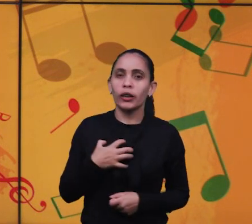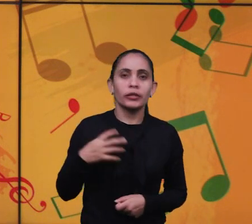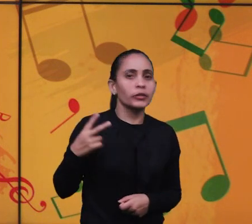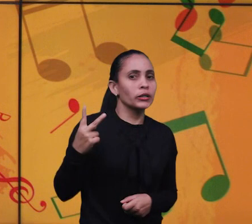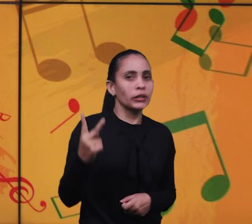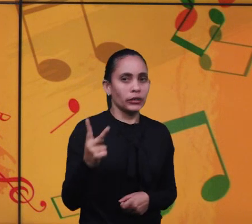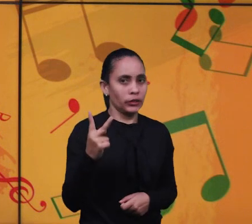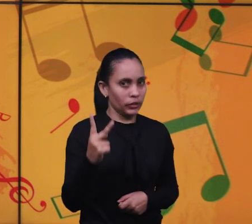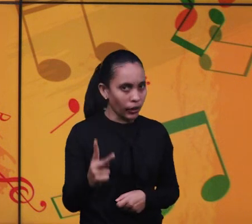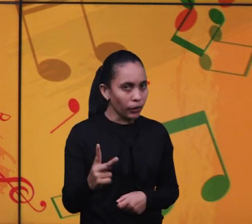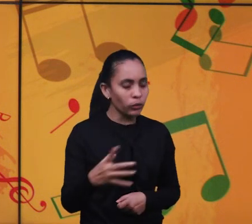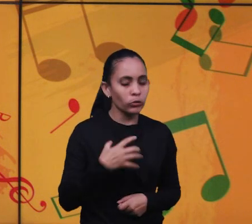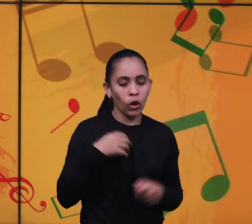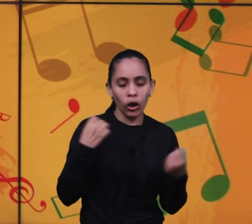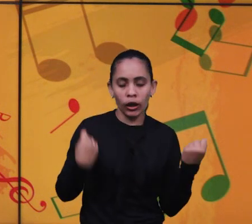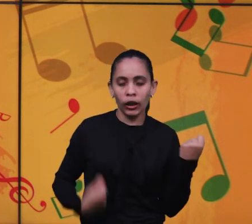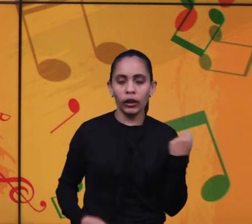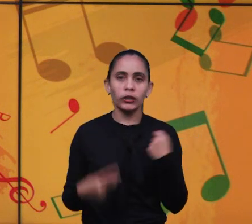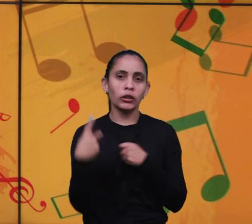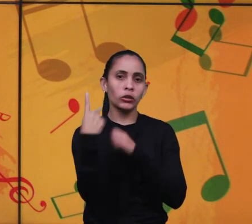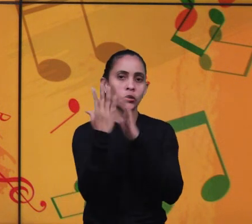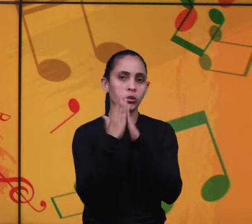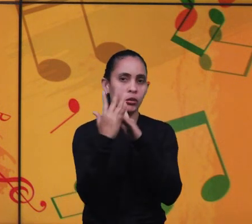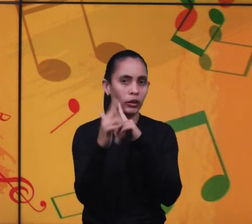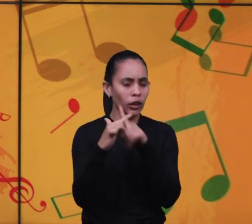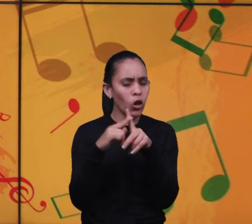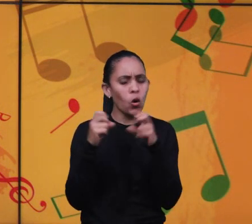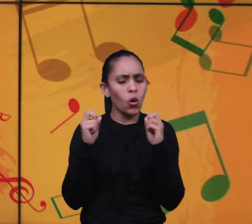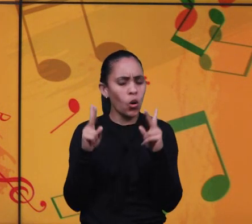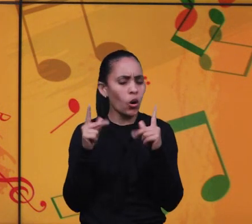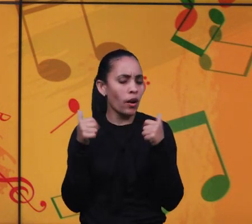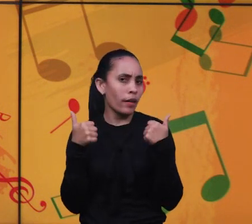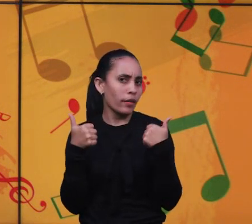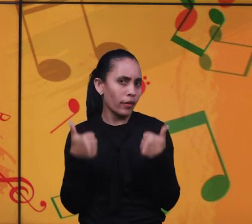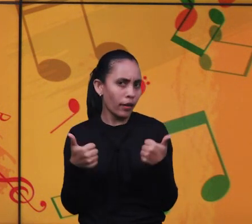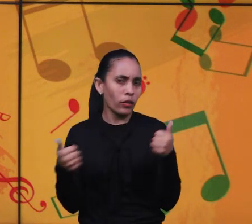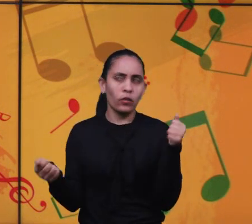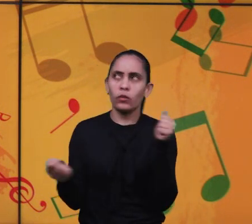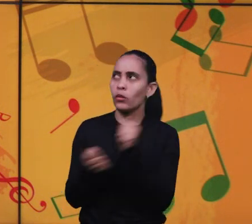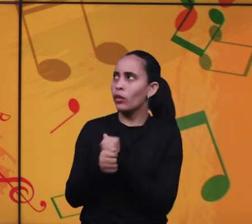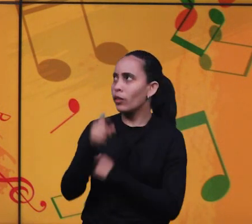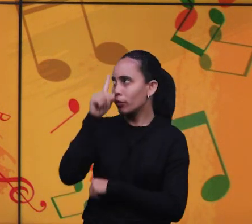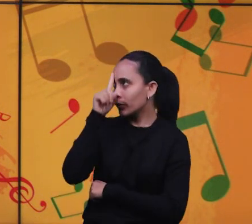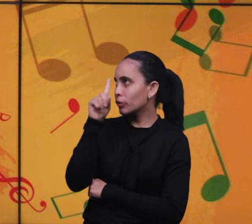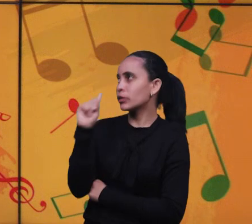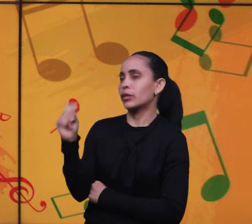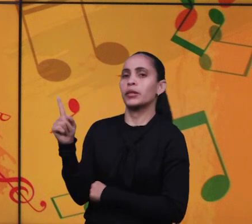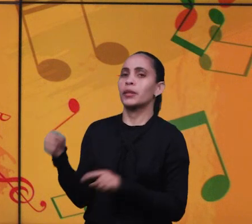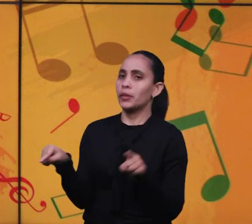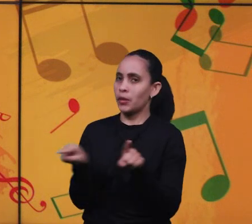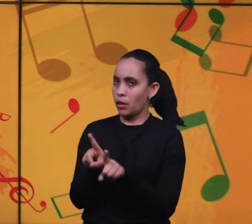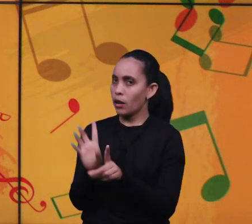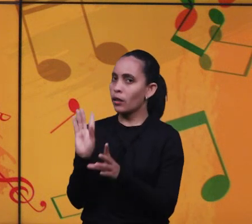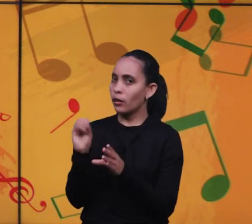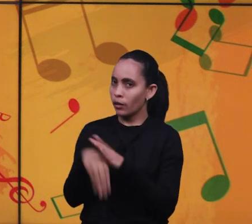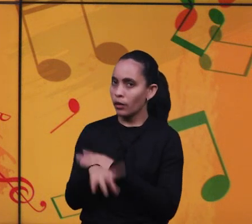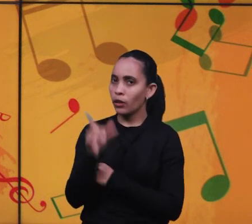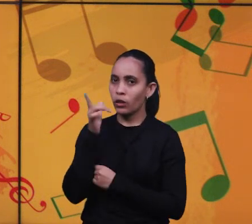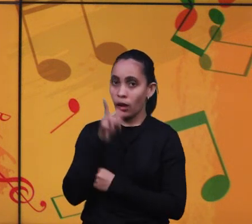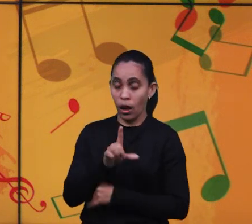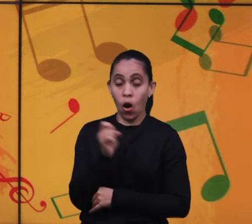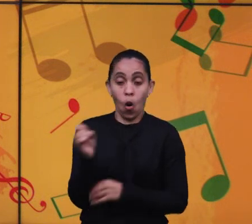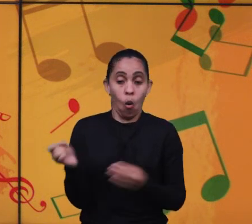do seu jeito, da forma que toca na sua igreja, tudo bem. O louvor ao lado de Deus também vai